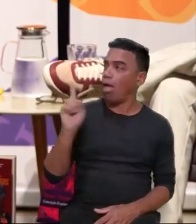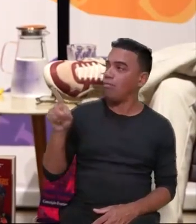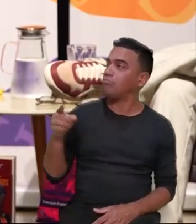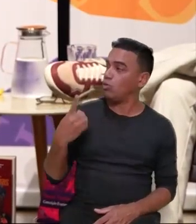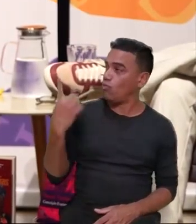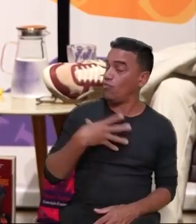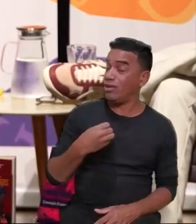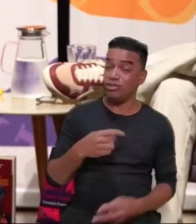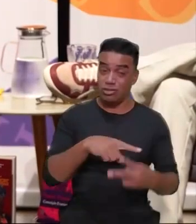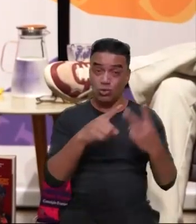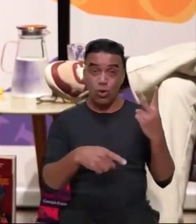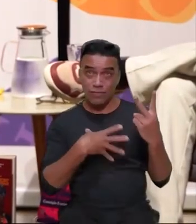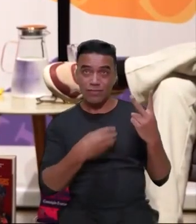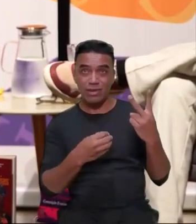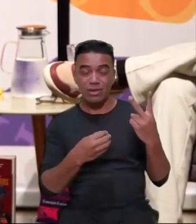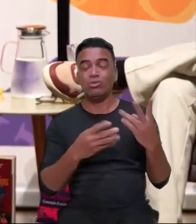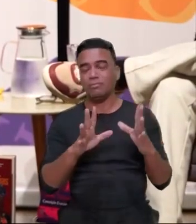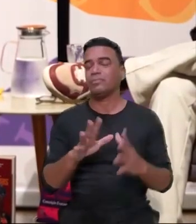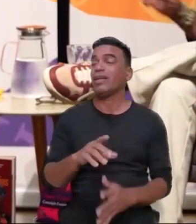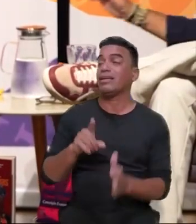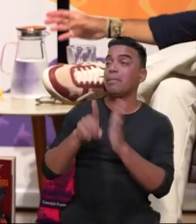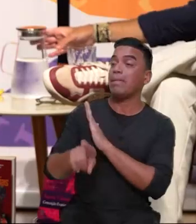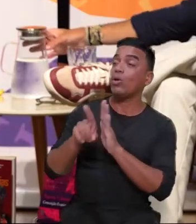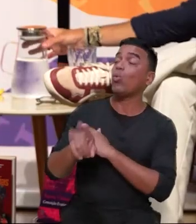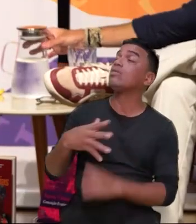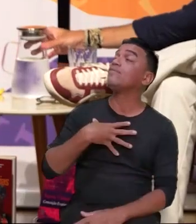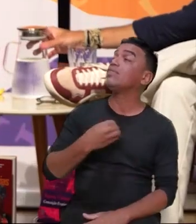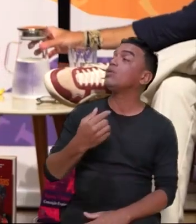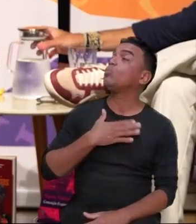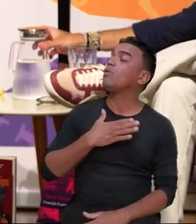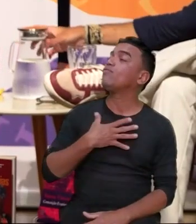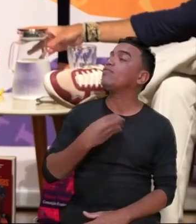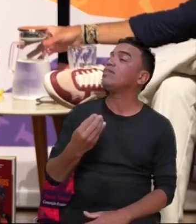filho. Ela tinha tido mais dois. Isso. Aí ele pergunta pelo filho